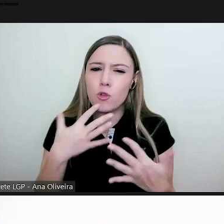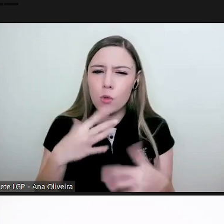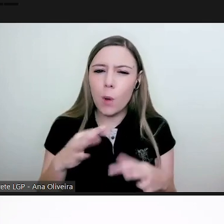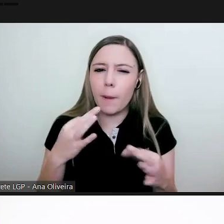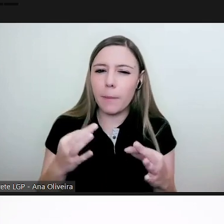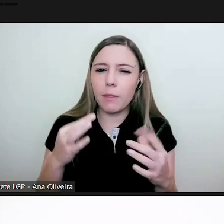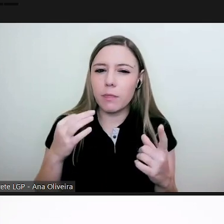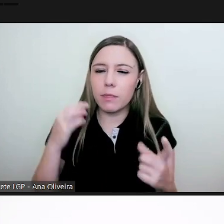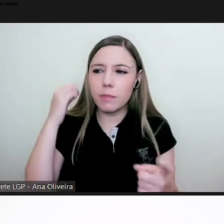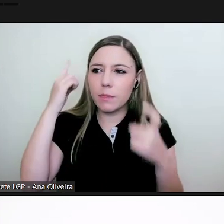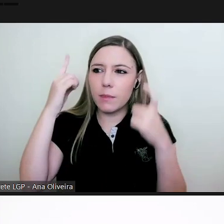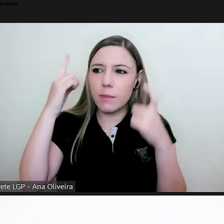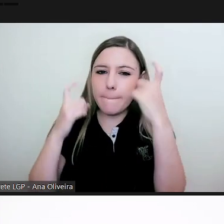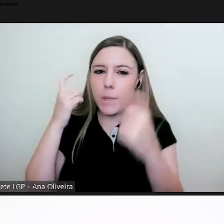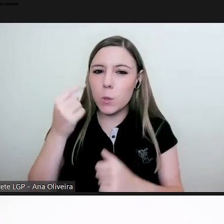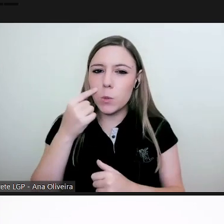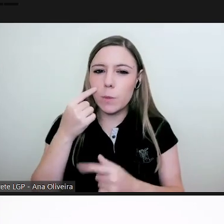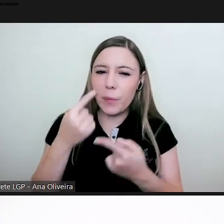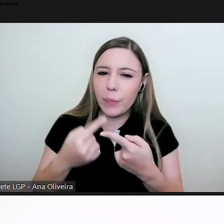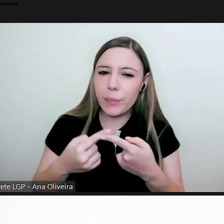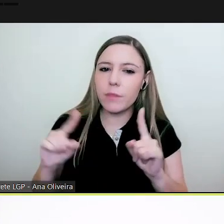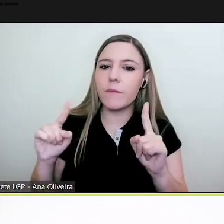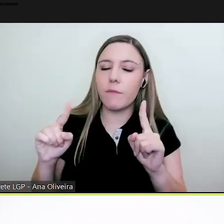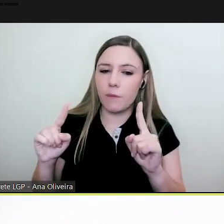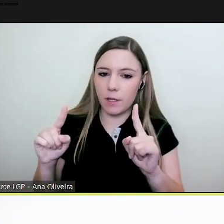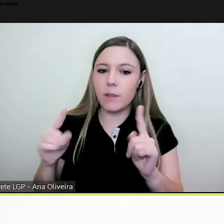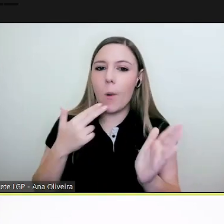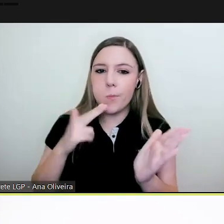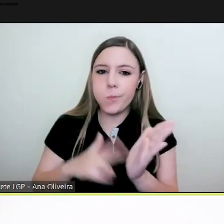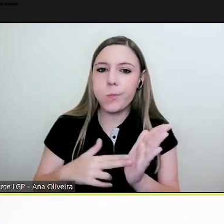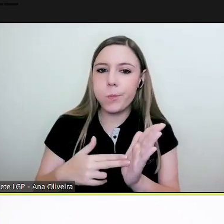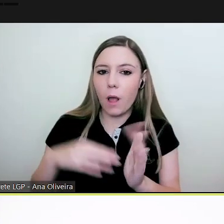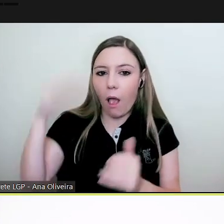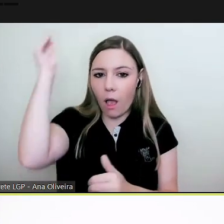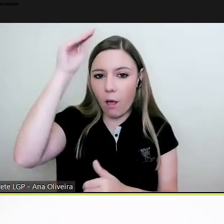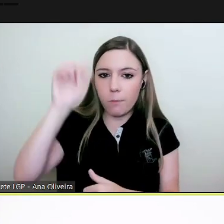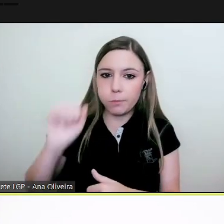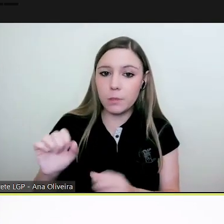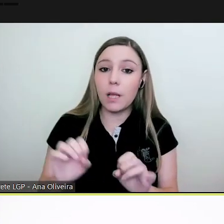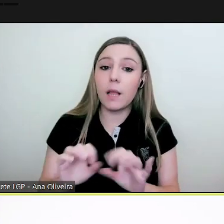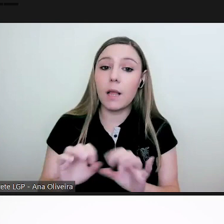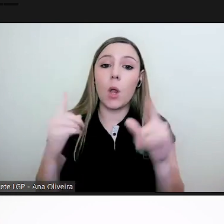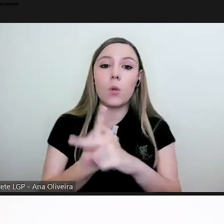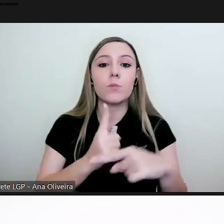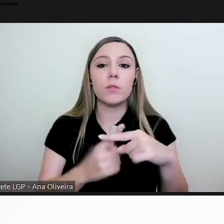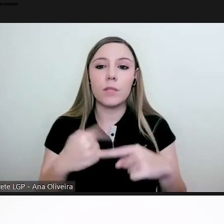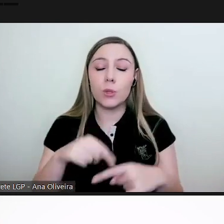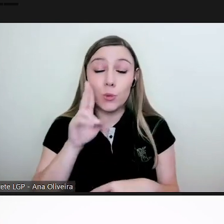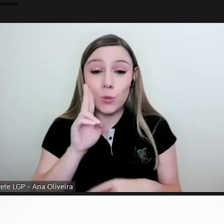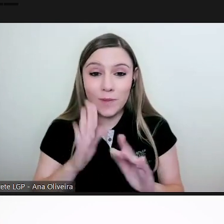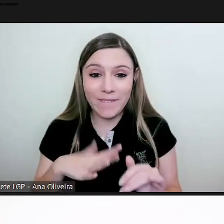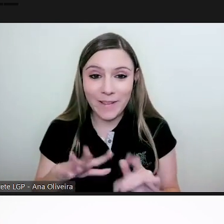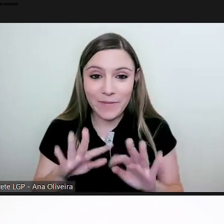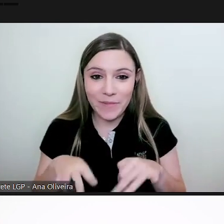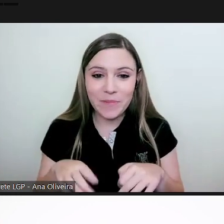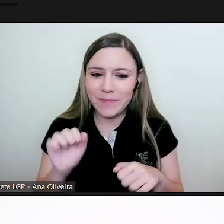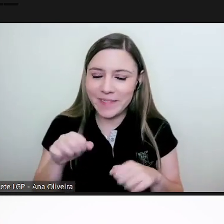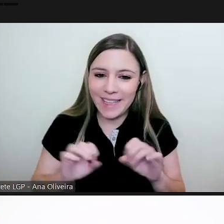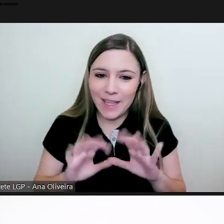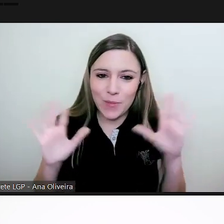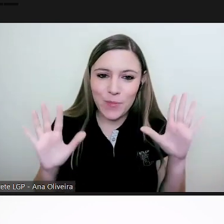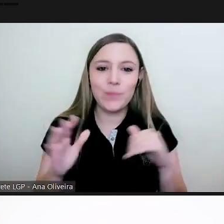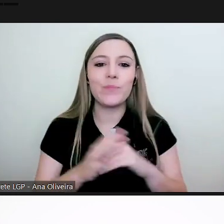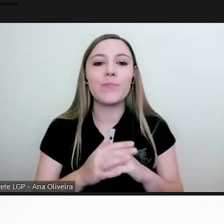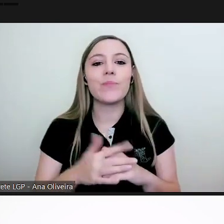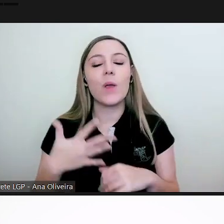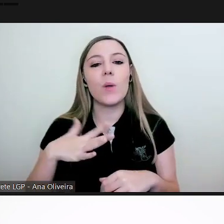bocadinho distorcida da realidade. Muito bem. É evidente que há uma grande vantagem, desculpa só acabar, Sim, com certeza. me